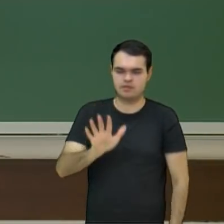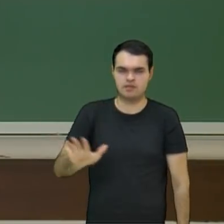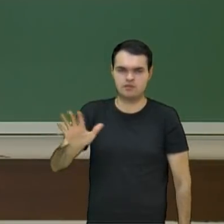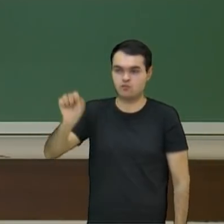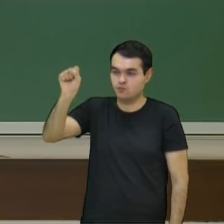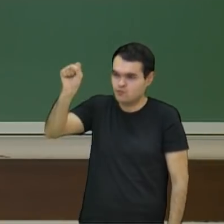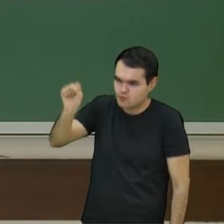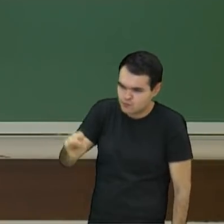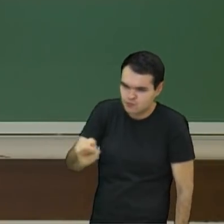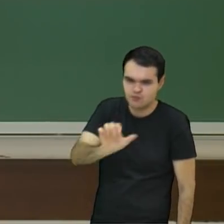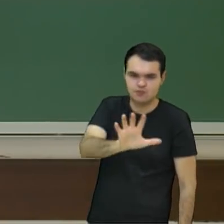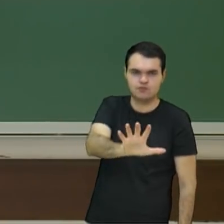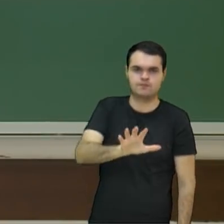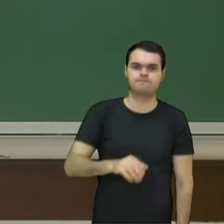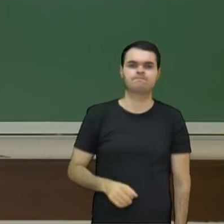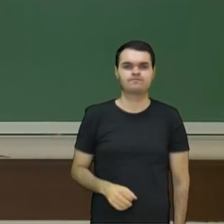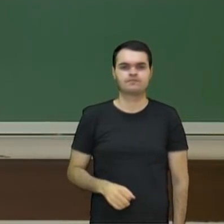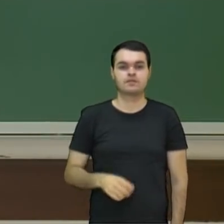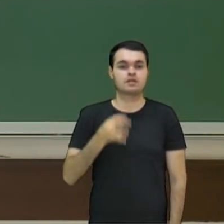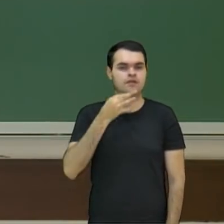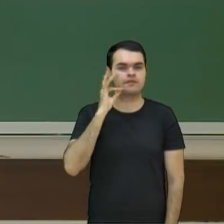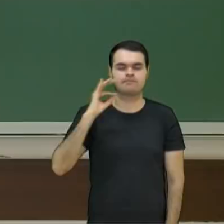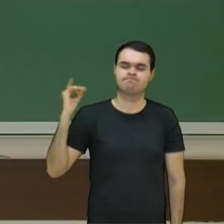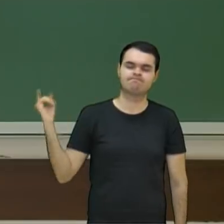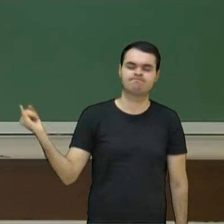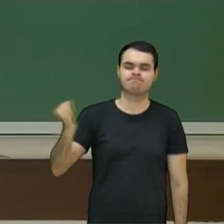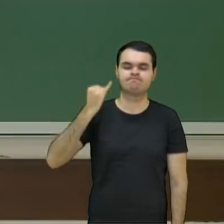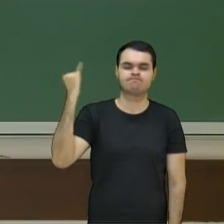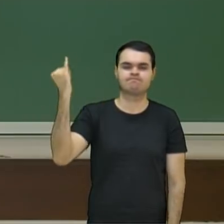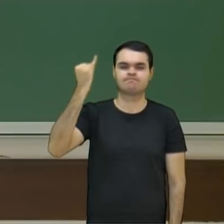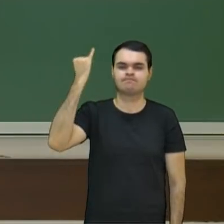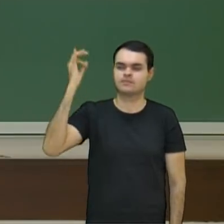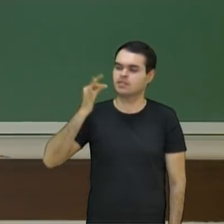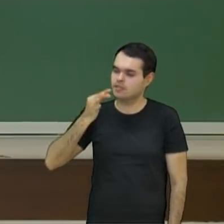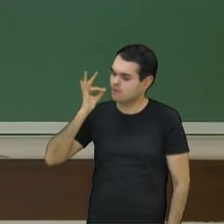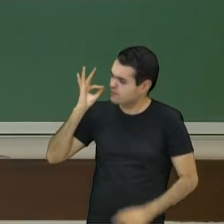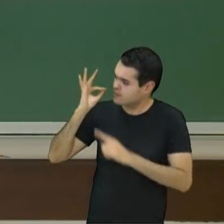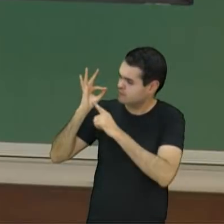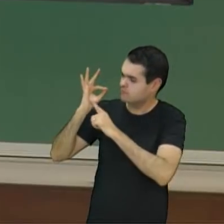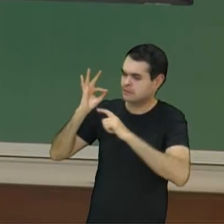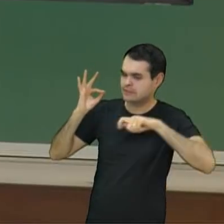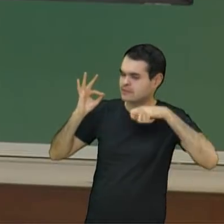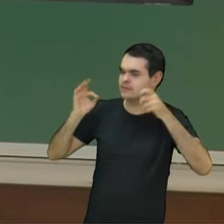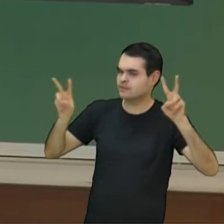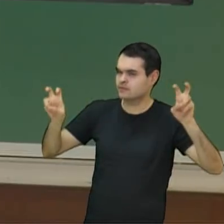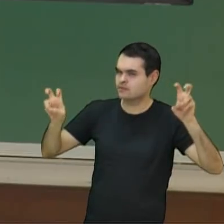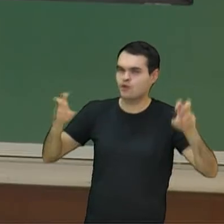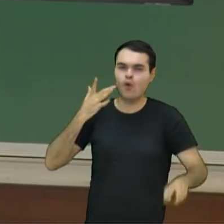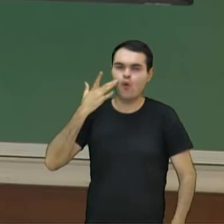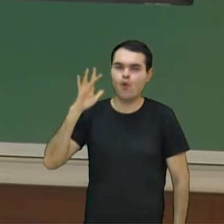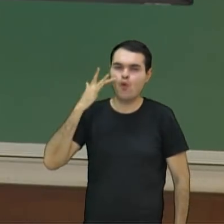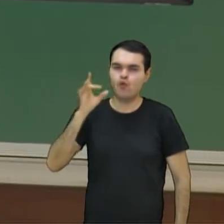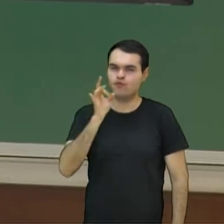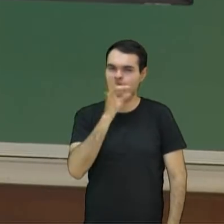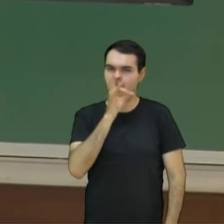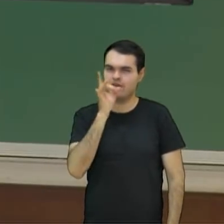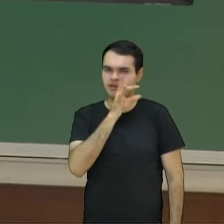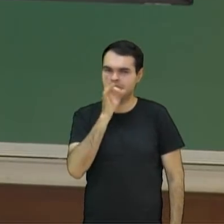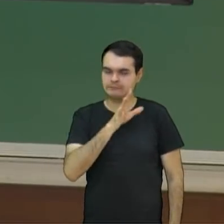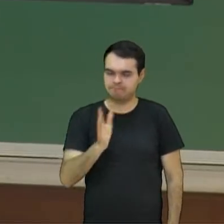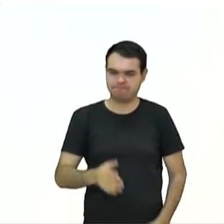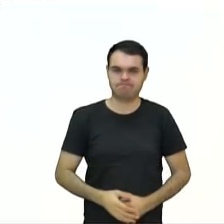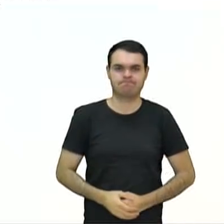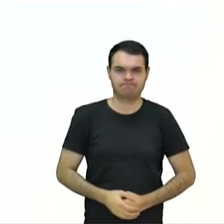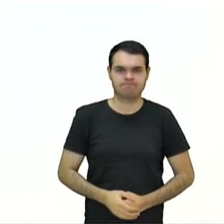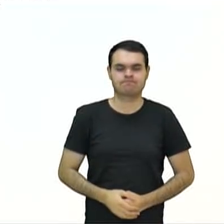Sudeste. O café foi extremamente importante, tanto que ele era chamado de ouro verde, né? Com a cafeicultura, muda o